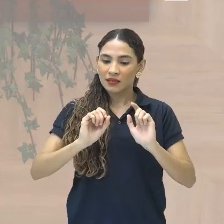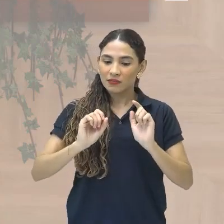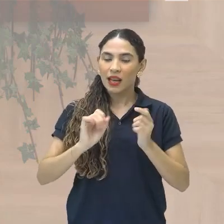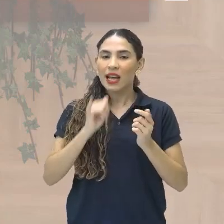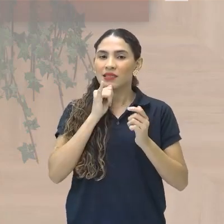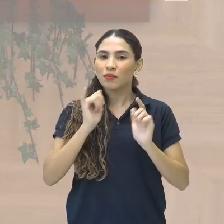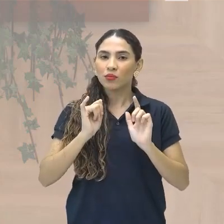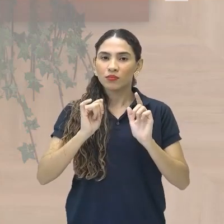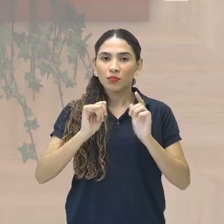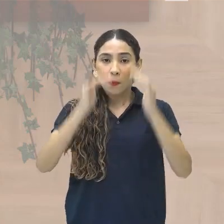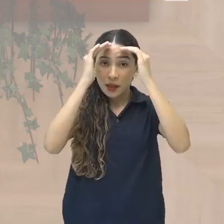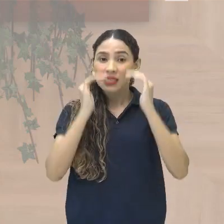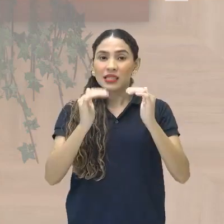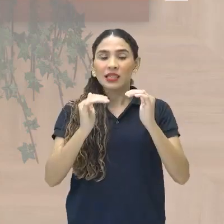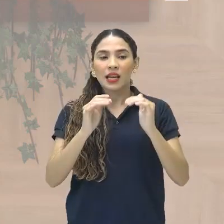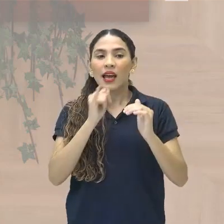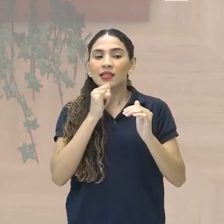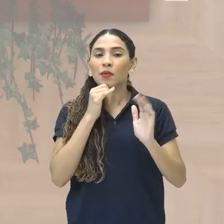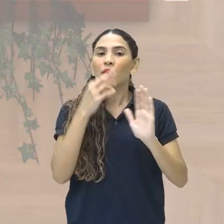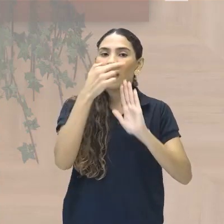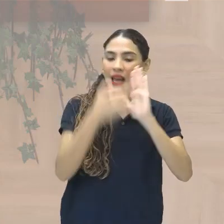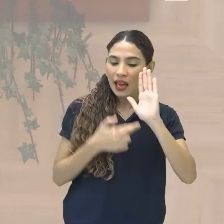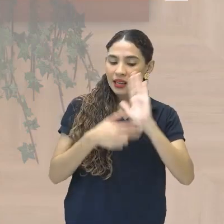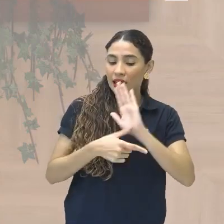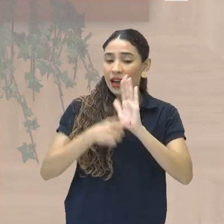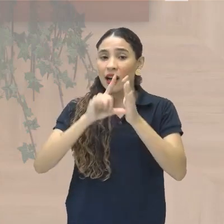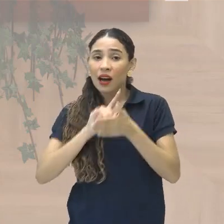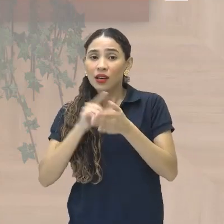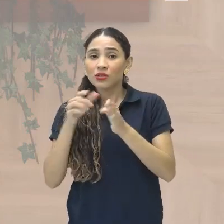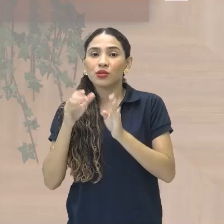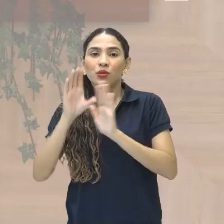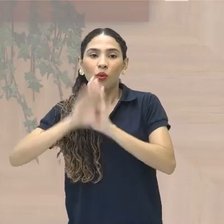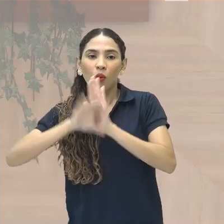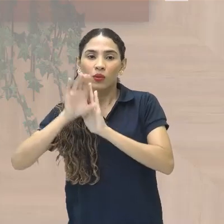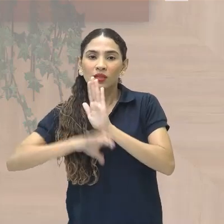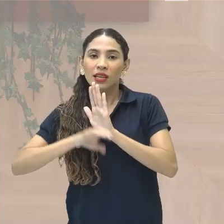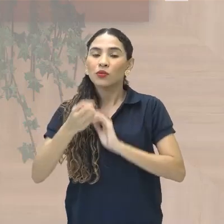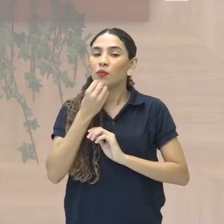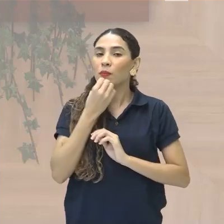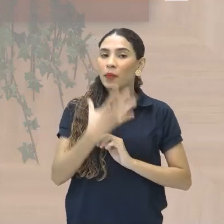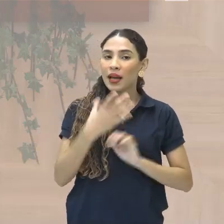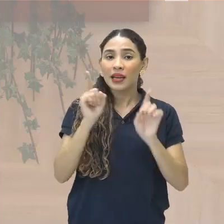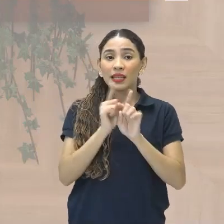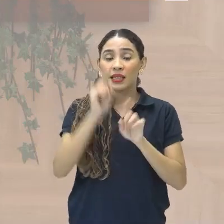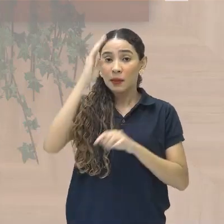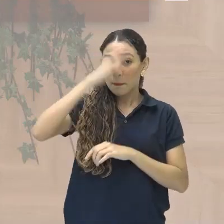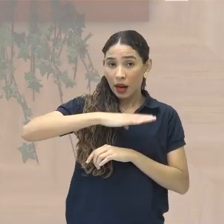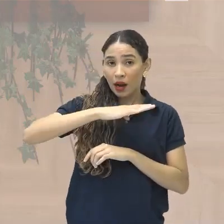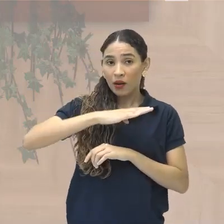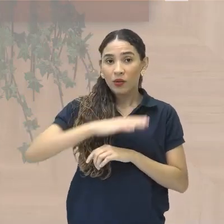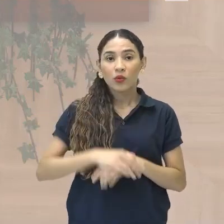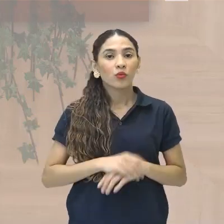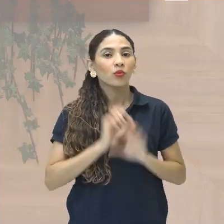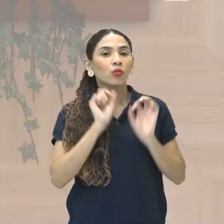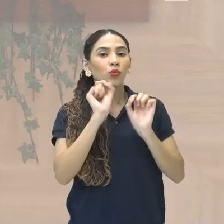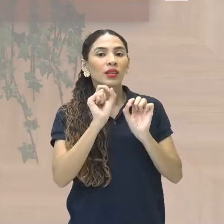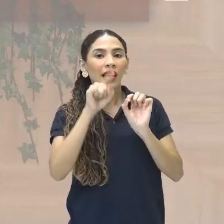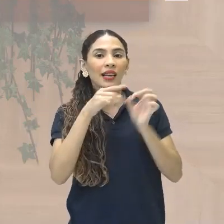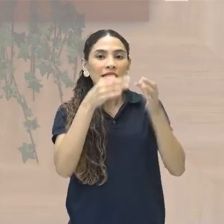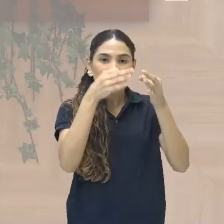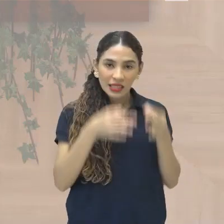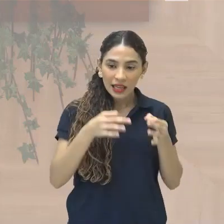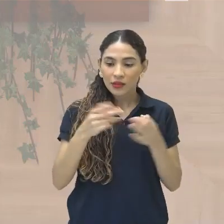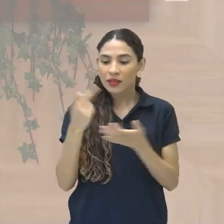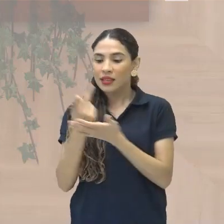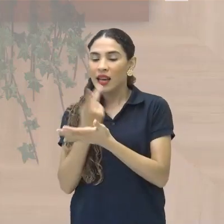mesmo, né? O dever vem antes do conceito do bem e do mal, do que é certo e do que é